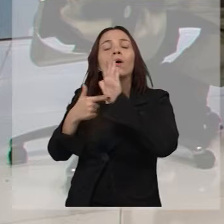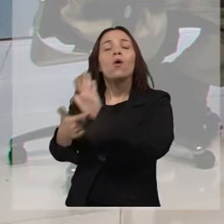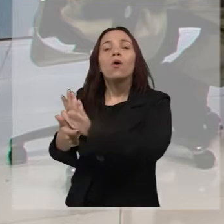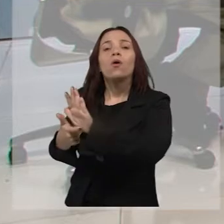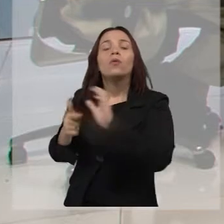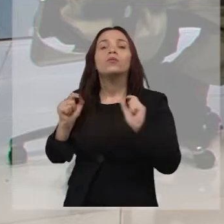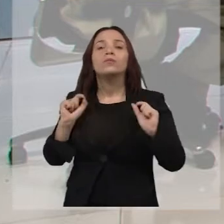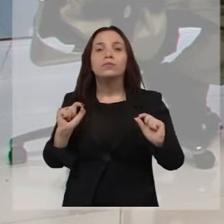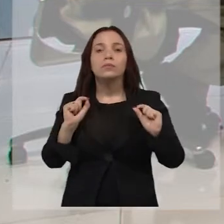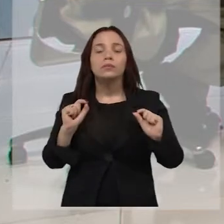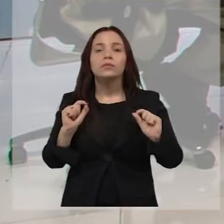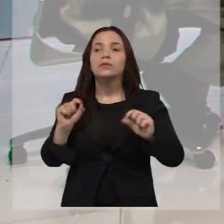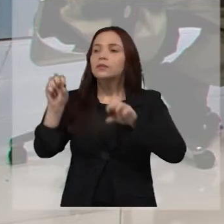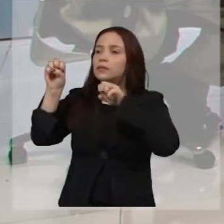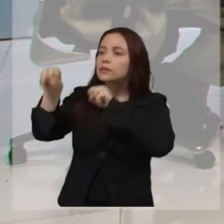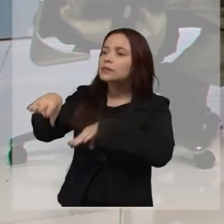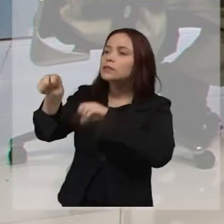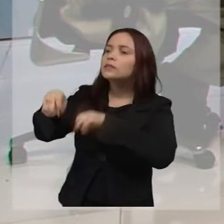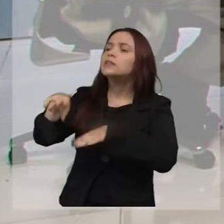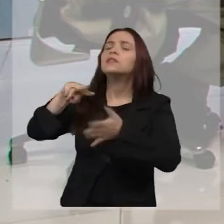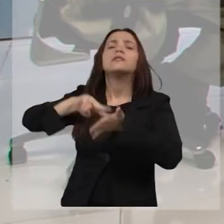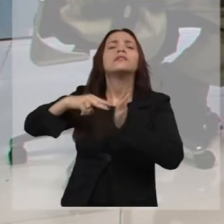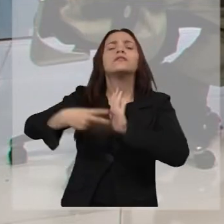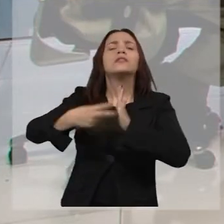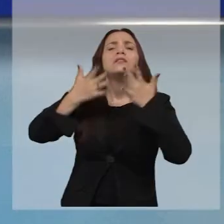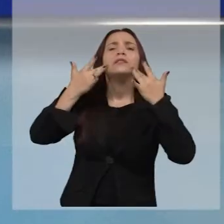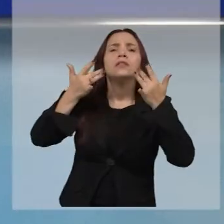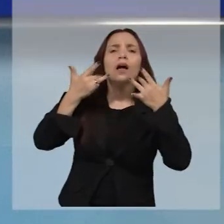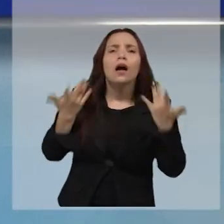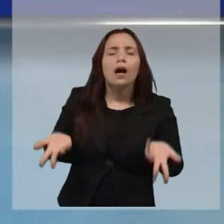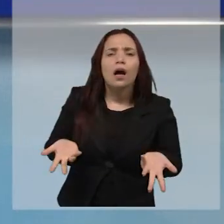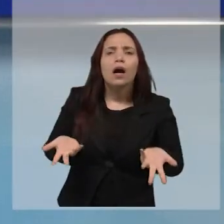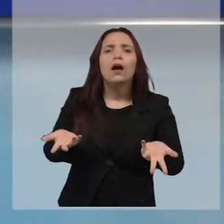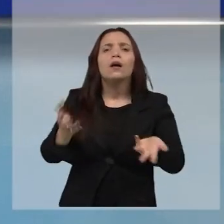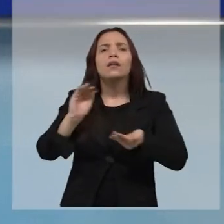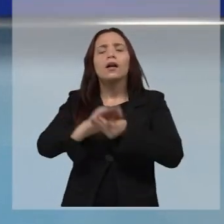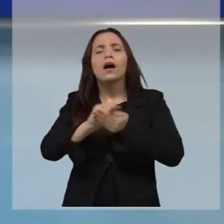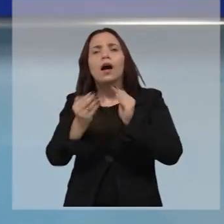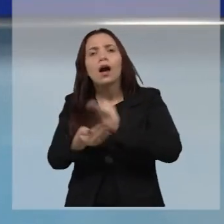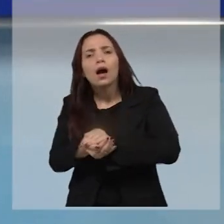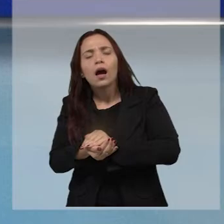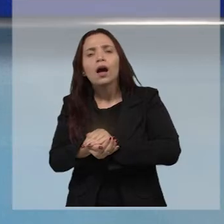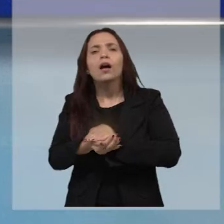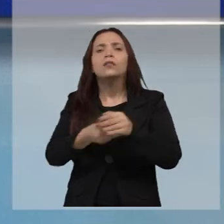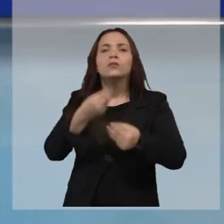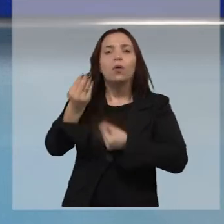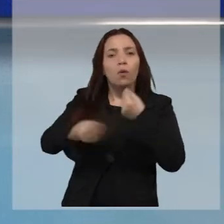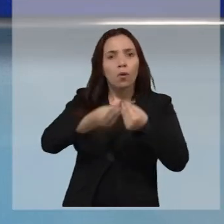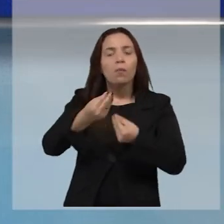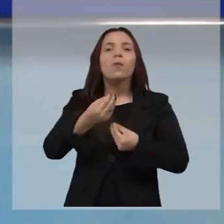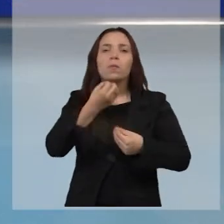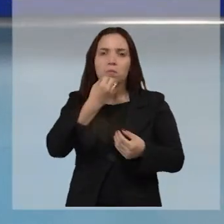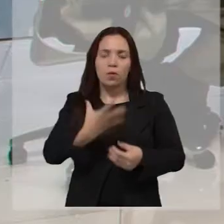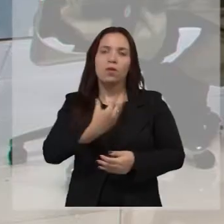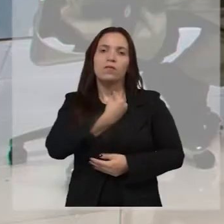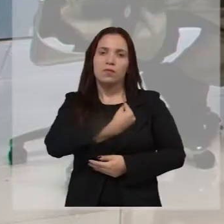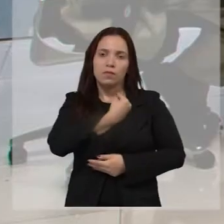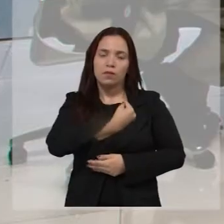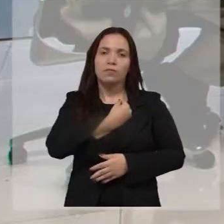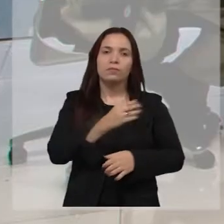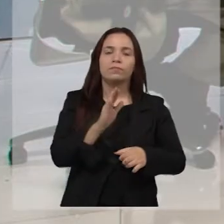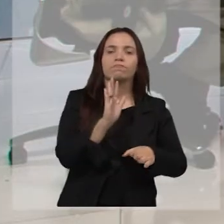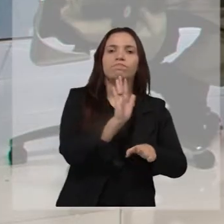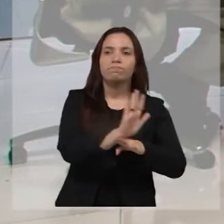mostra que ensina o que é teatro, né? A arte do teatro. Coisa, então é uma que vivência pode ajudar